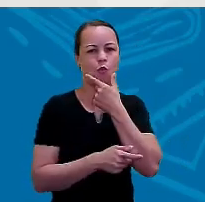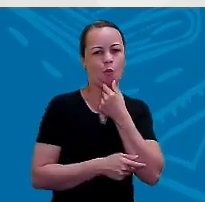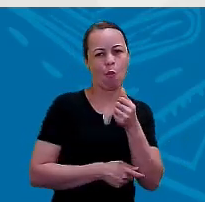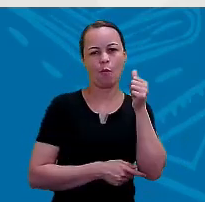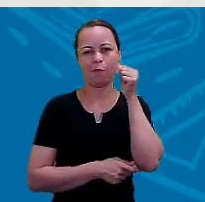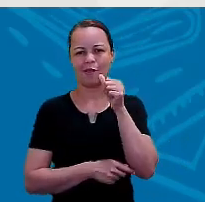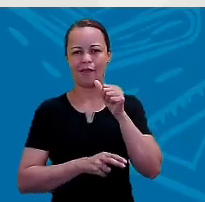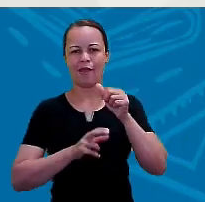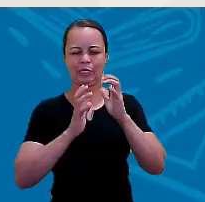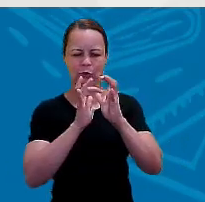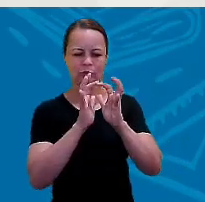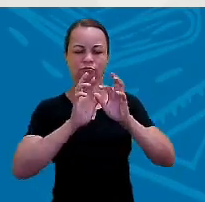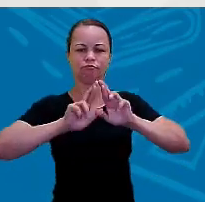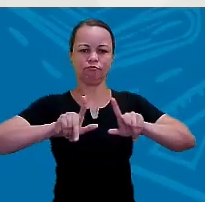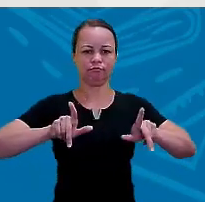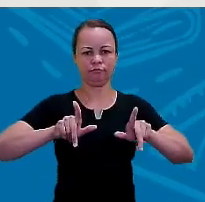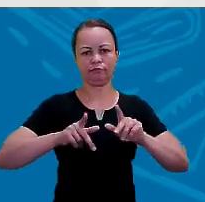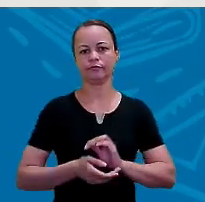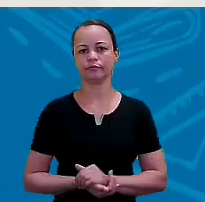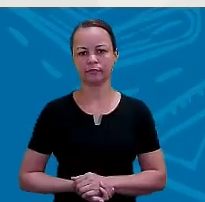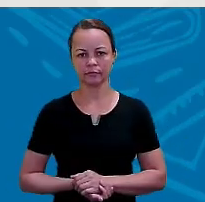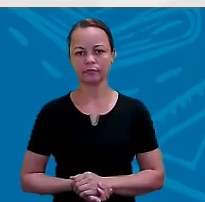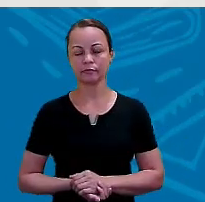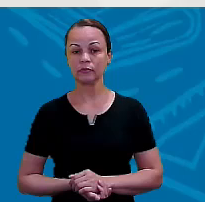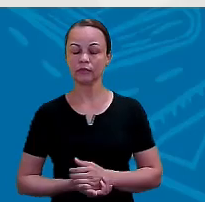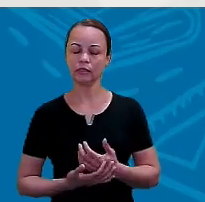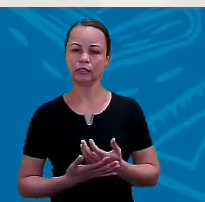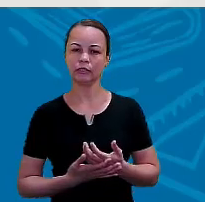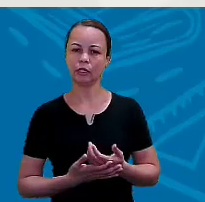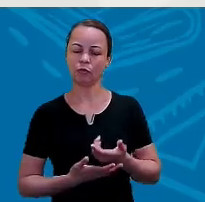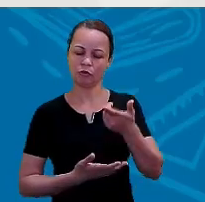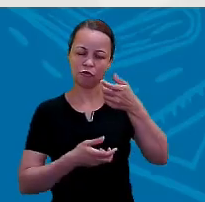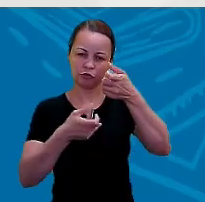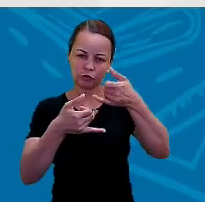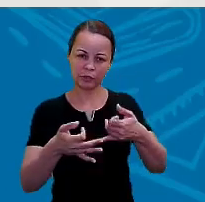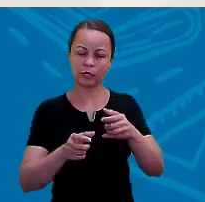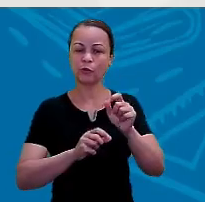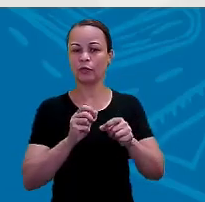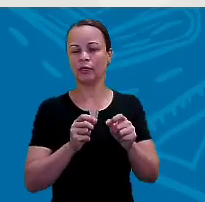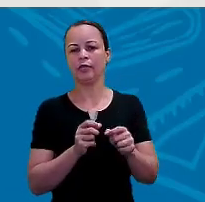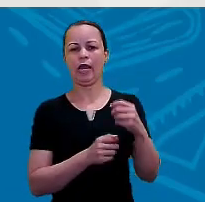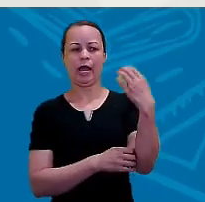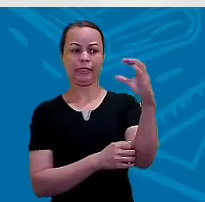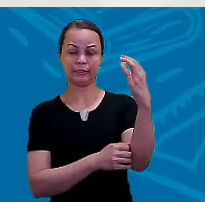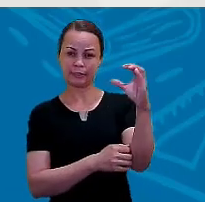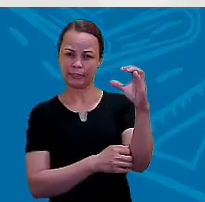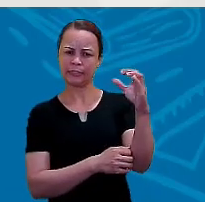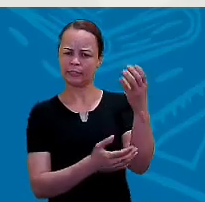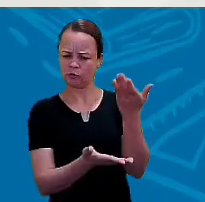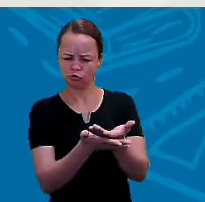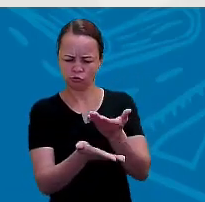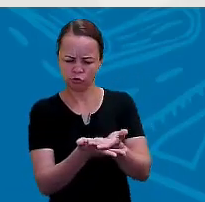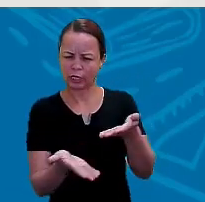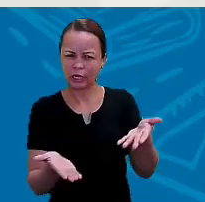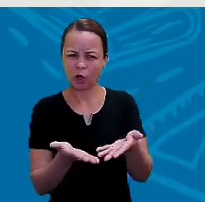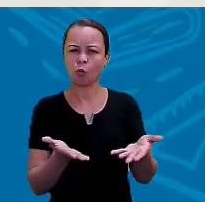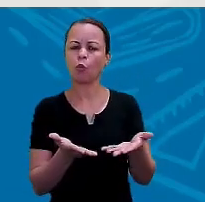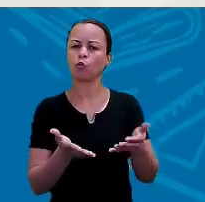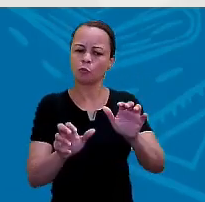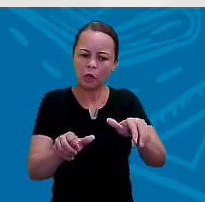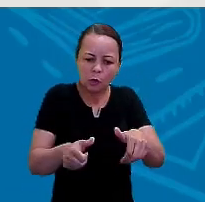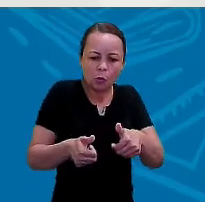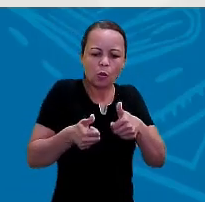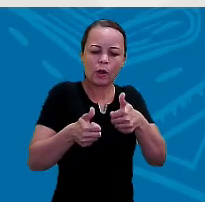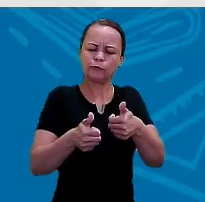não tem. Insisto, a ciência hoje, robusta, uma ciência séria, muito bem equalizada, muito